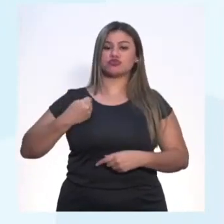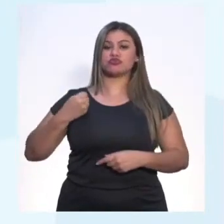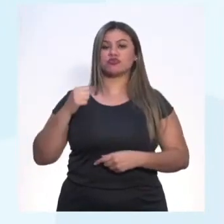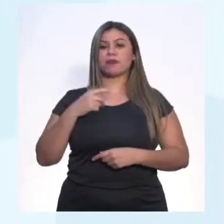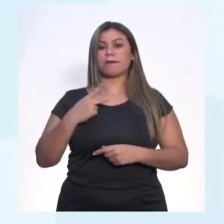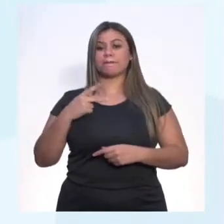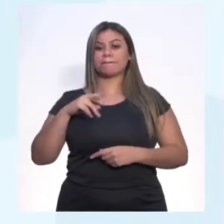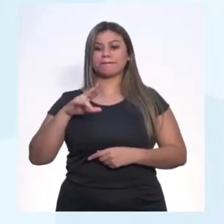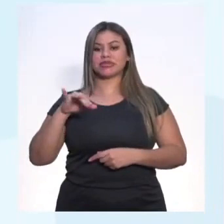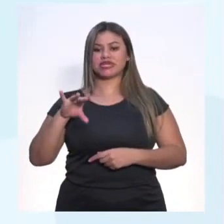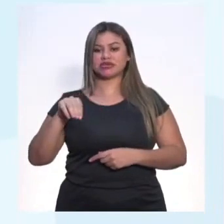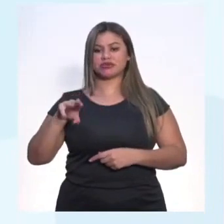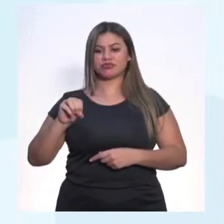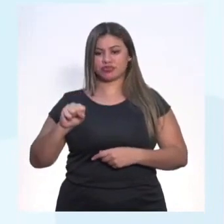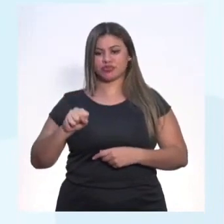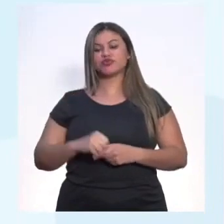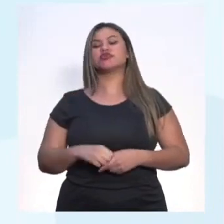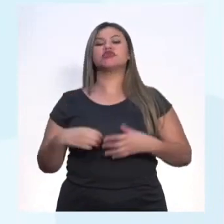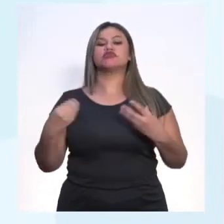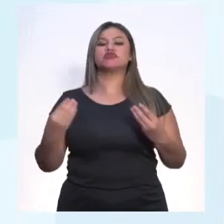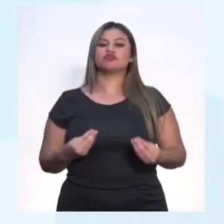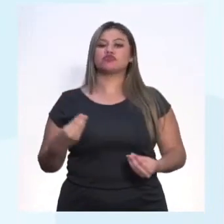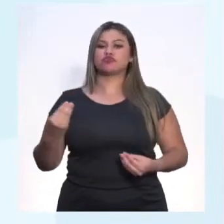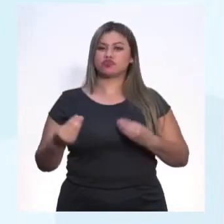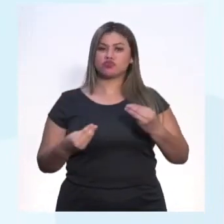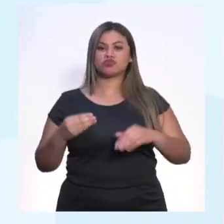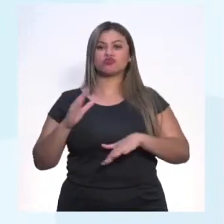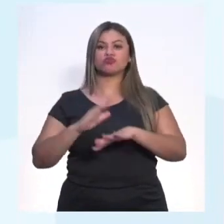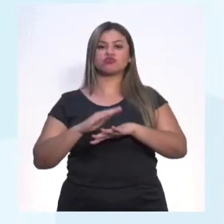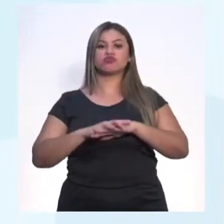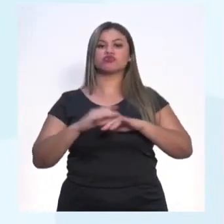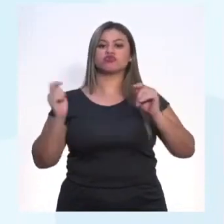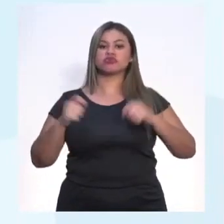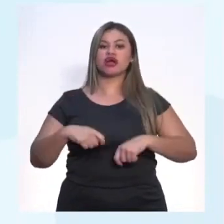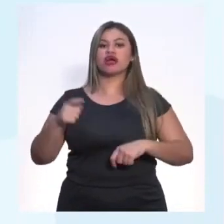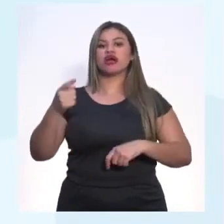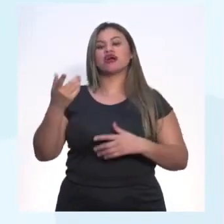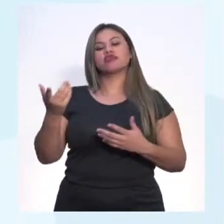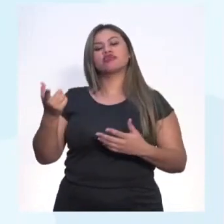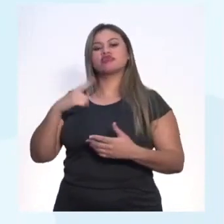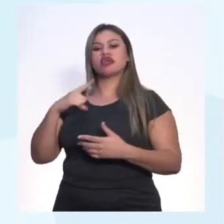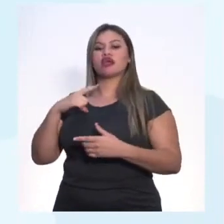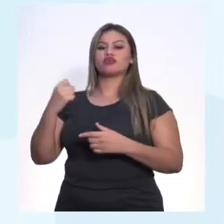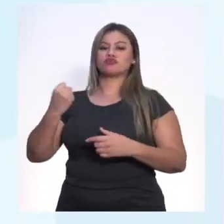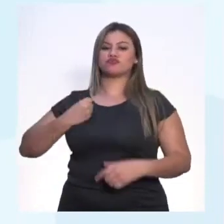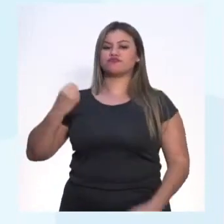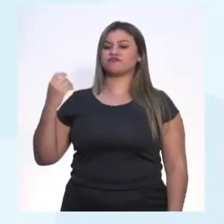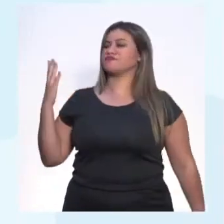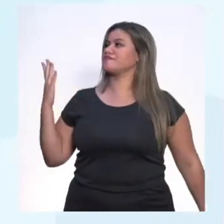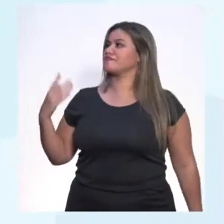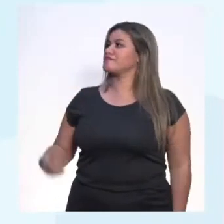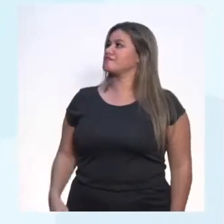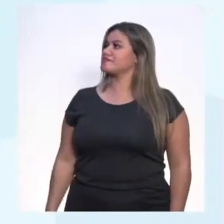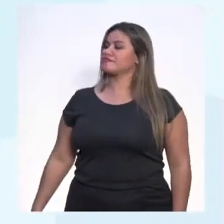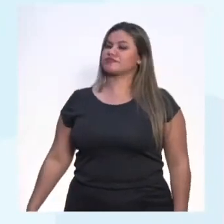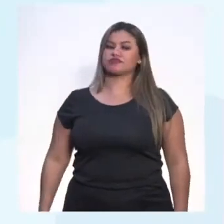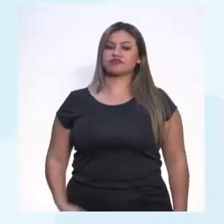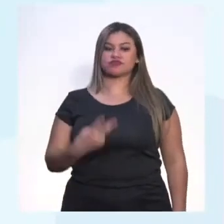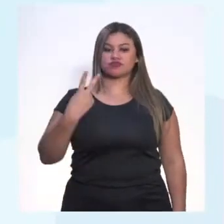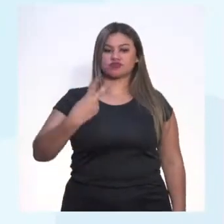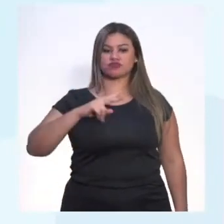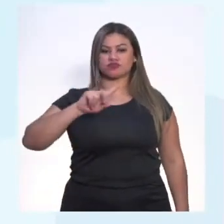bem, então, para você saber como resolver isso, aqui estão os números primos.